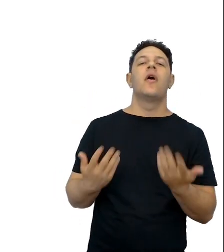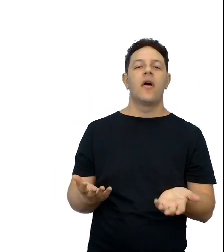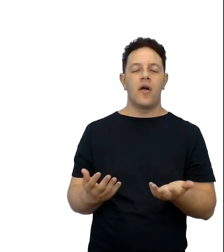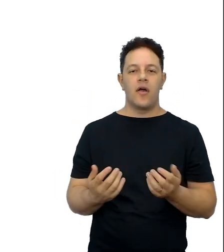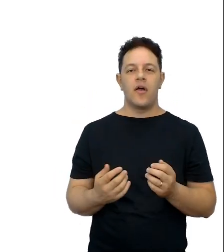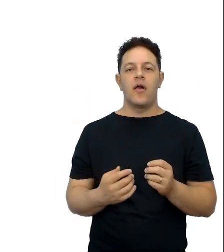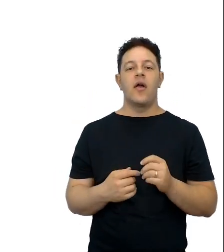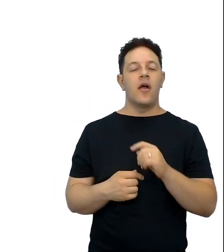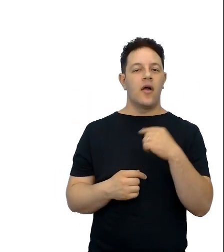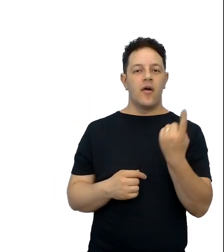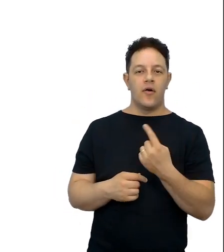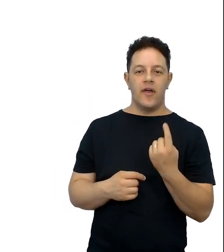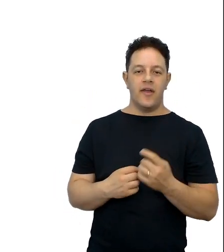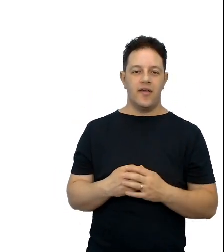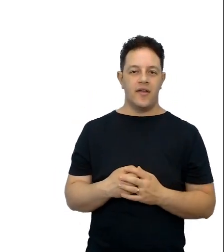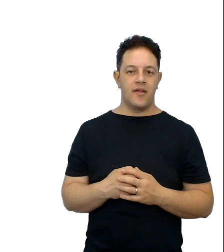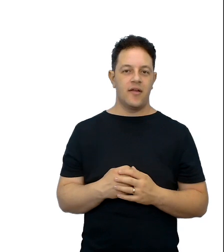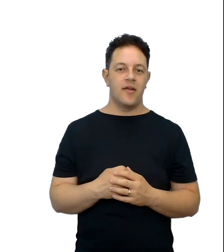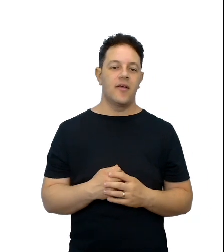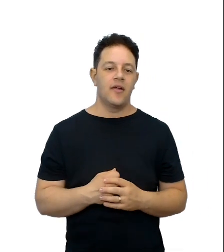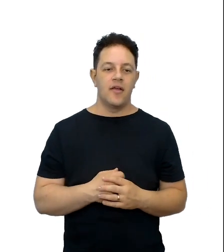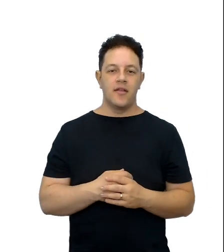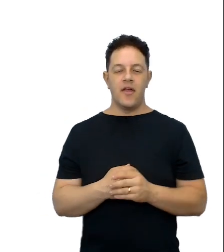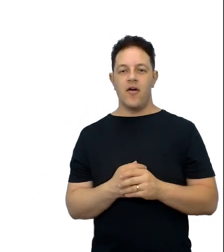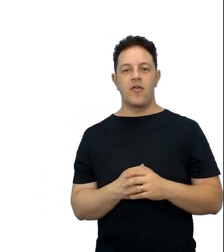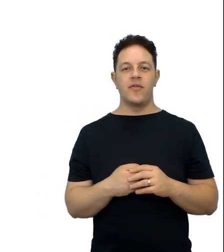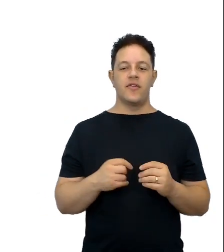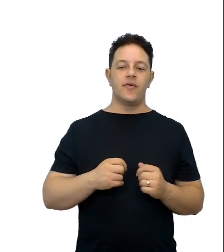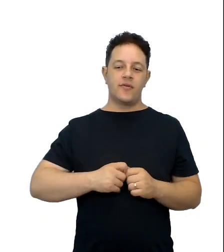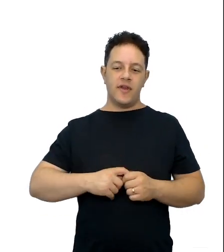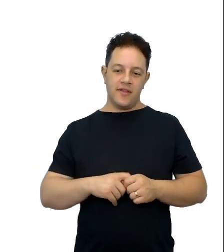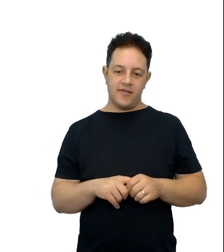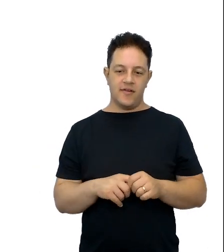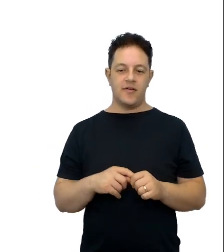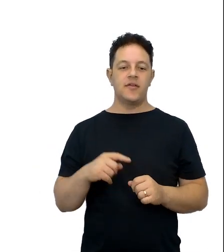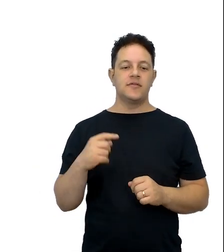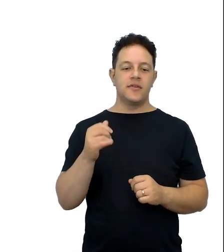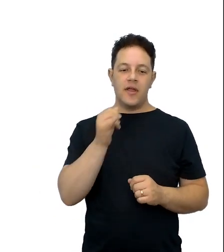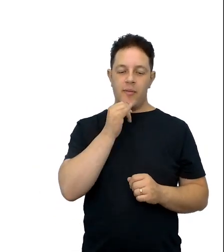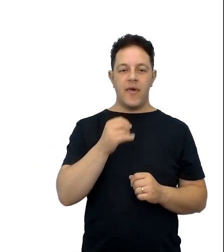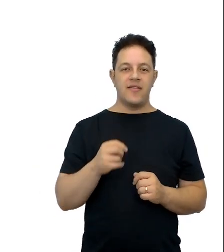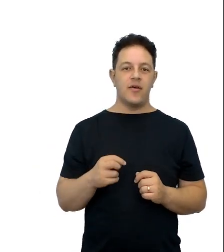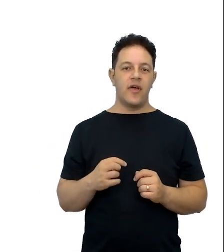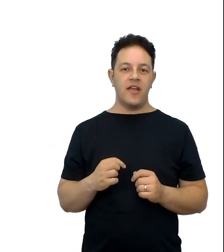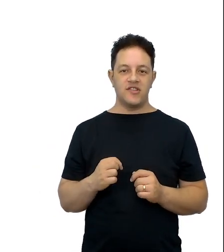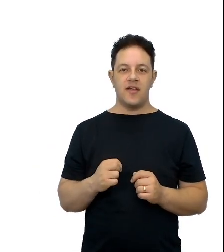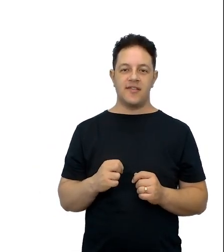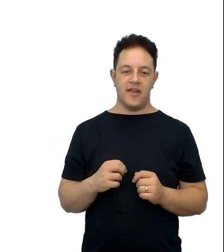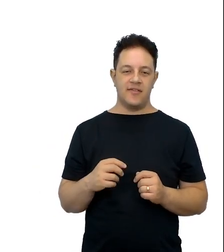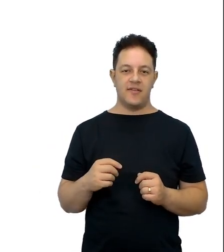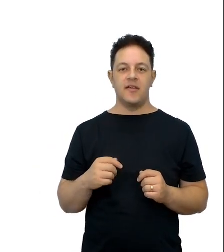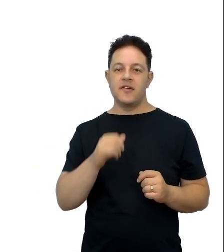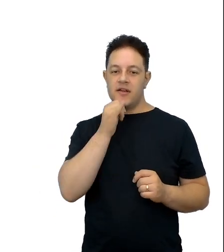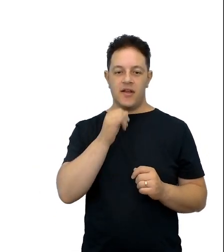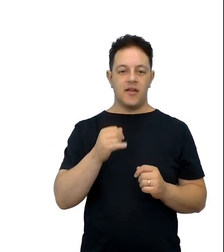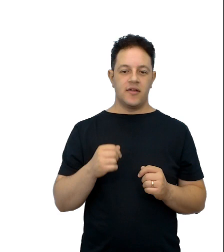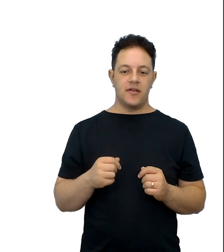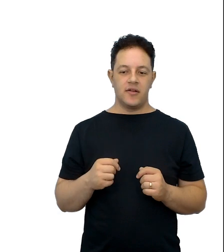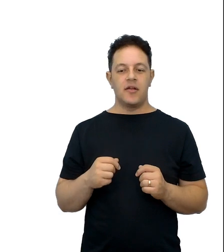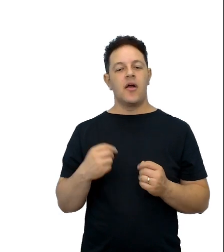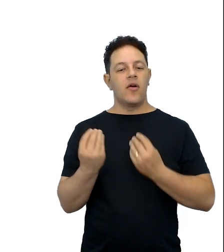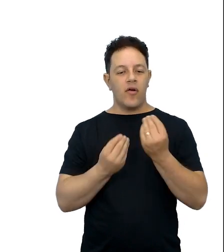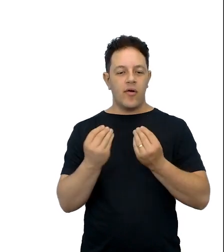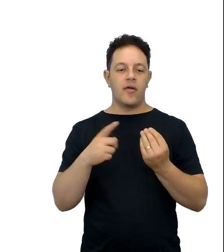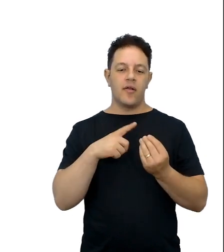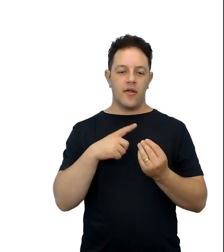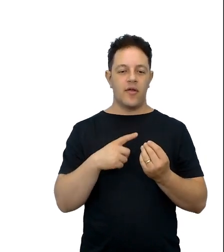ainda enraizado neles, né, do conjunto dos naturais, que o 3 é maior que o 2, com certeza eles vão falar que um terço é maior que